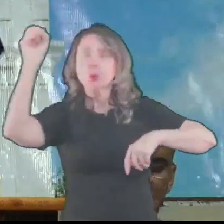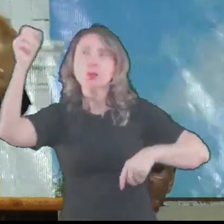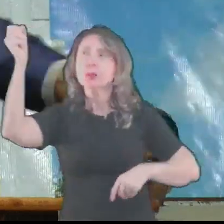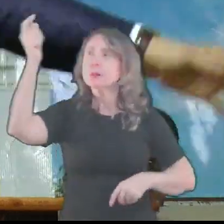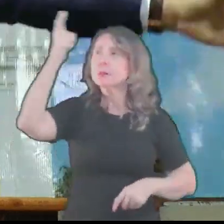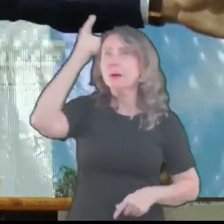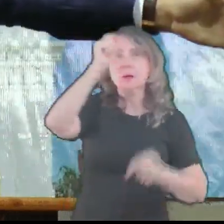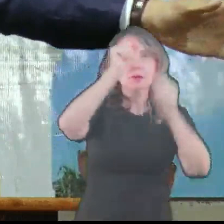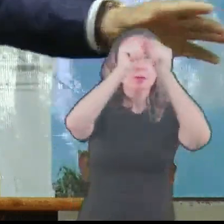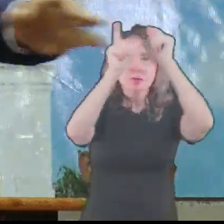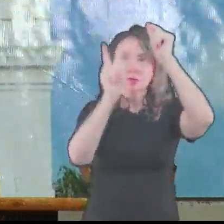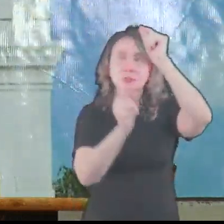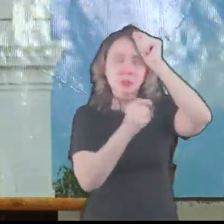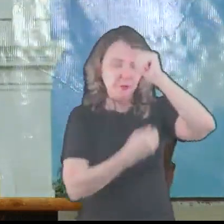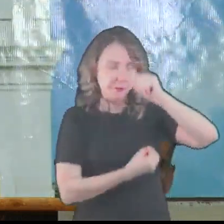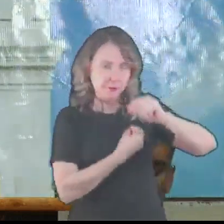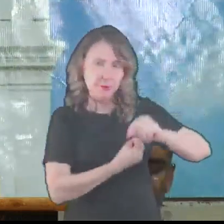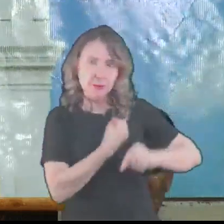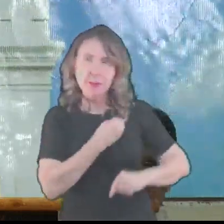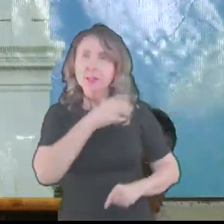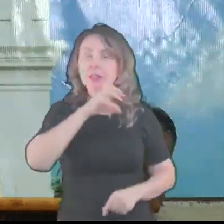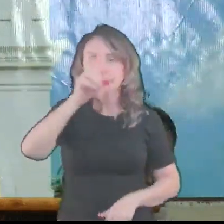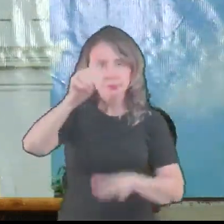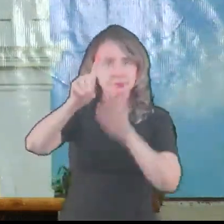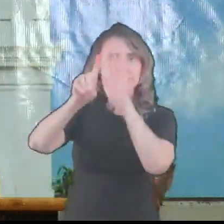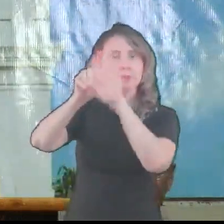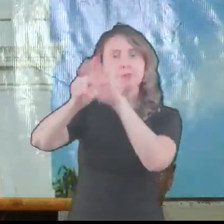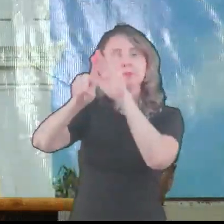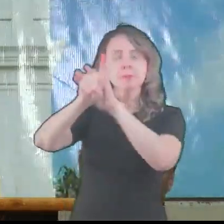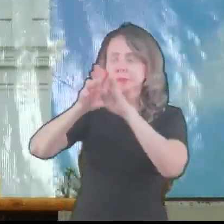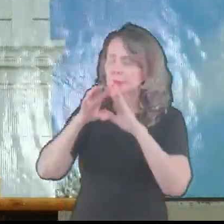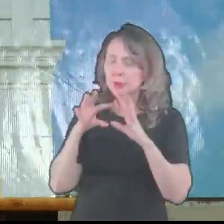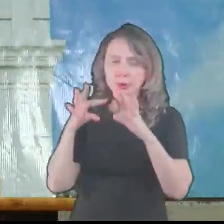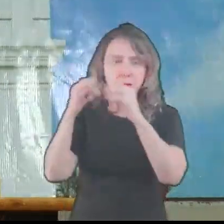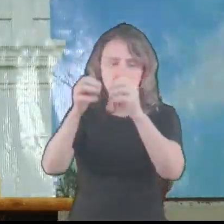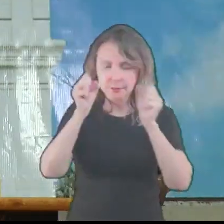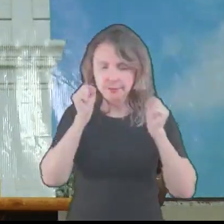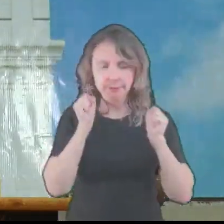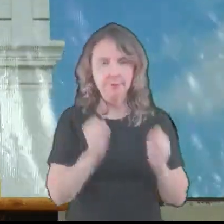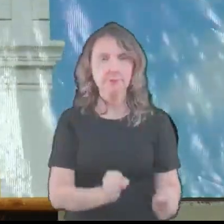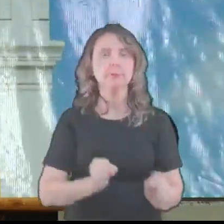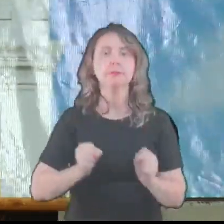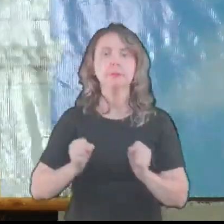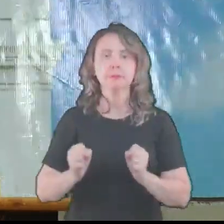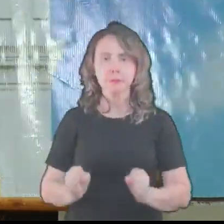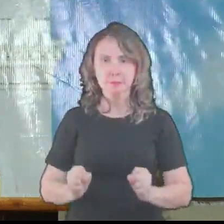lua, ele manda na vida. Ele é o Deus Todo-Poderoso.